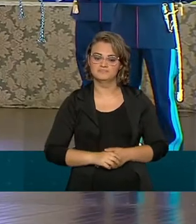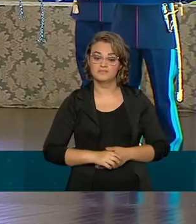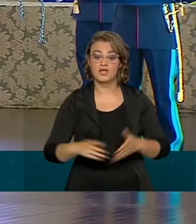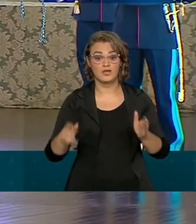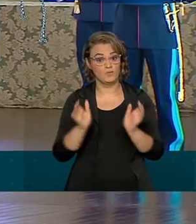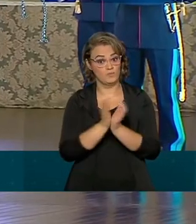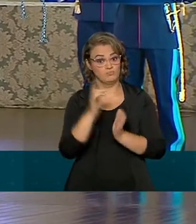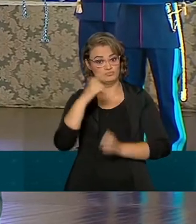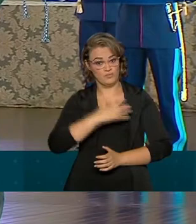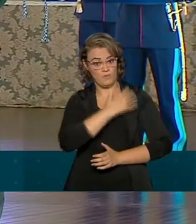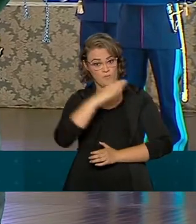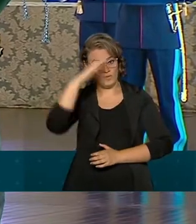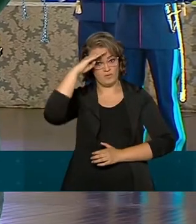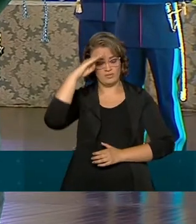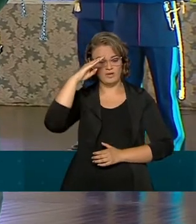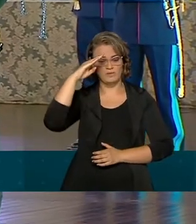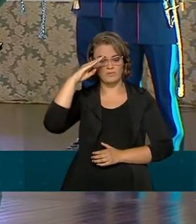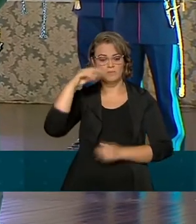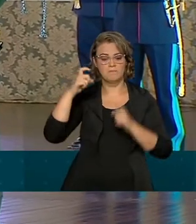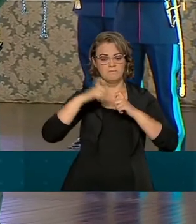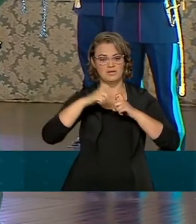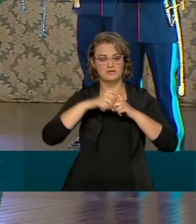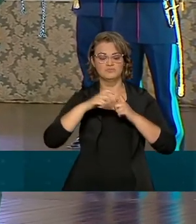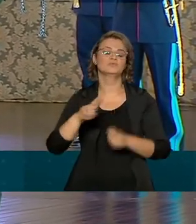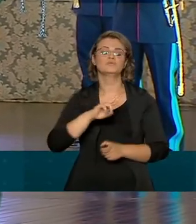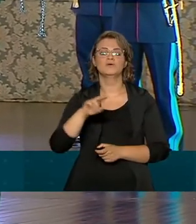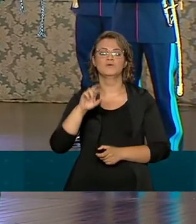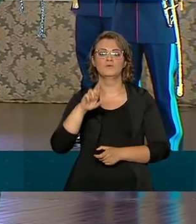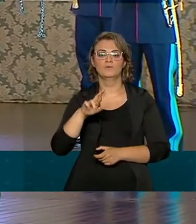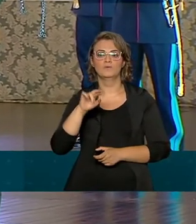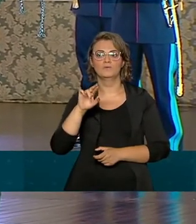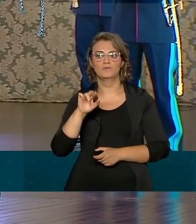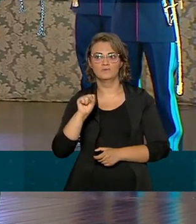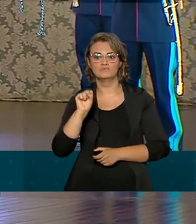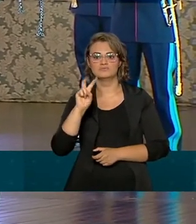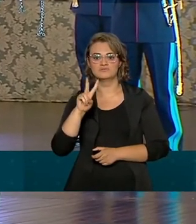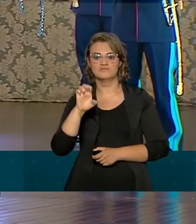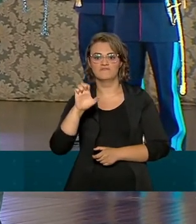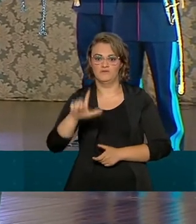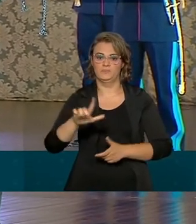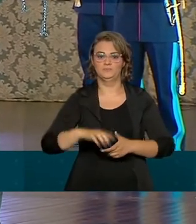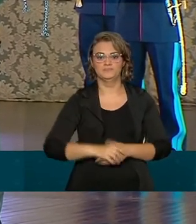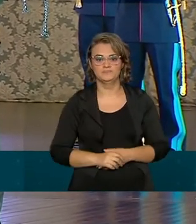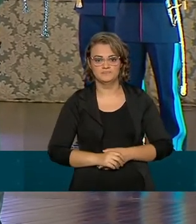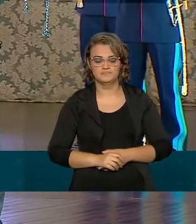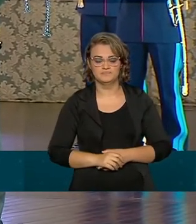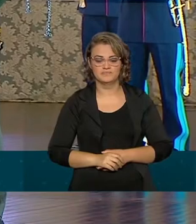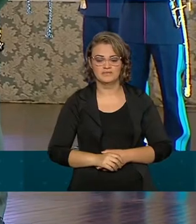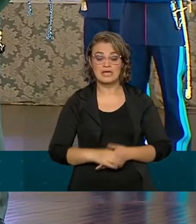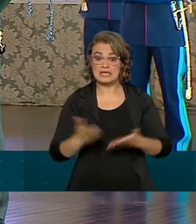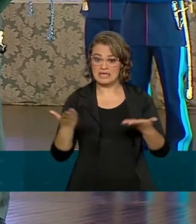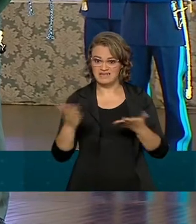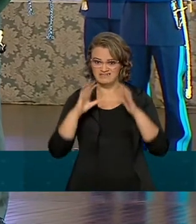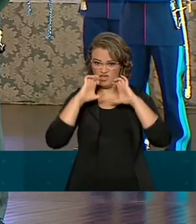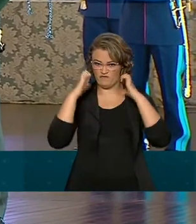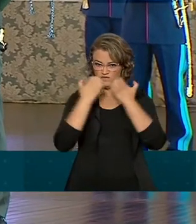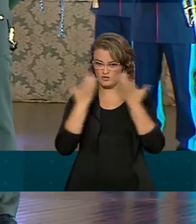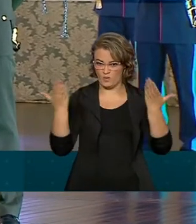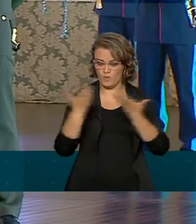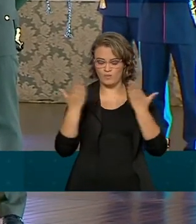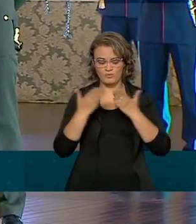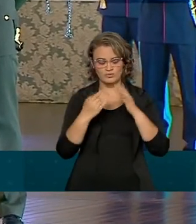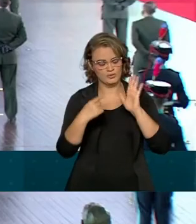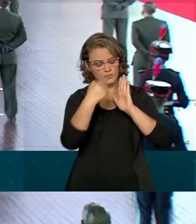Oi e o Coronel médico Roosevelt loubak de Carvalho e esta solenidade